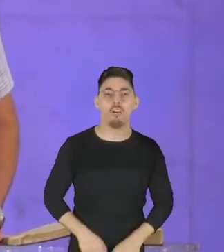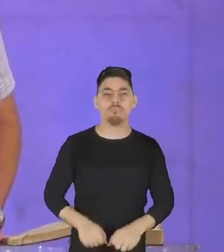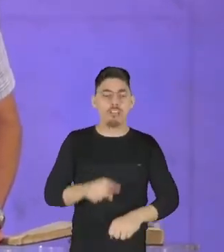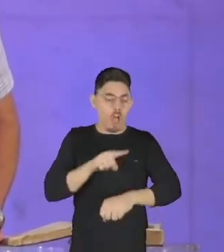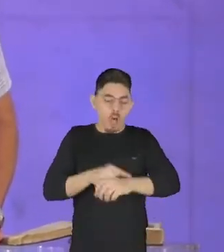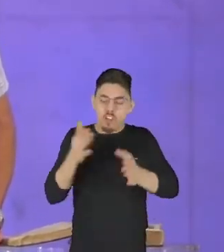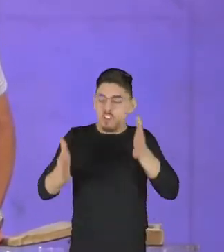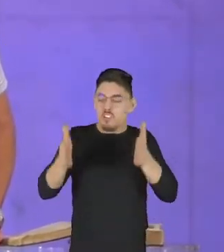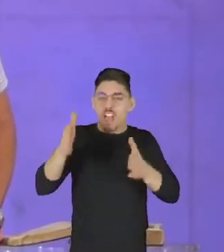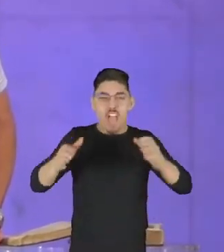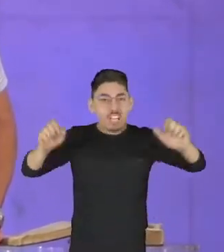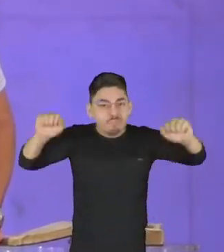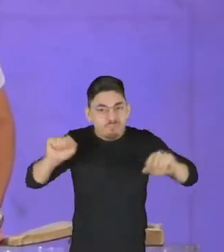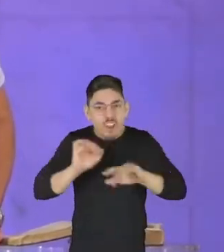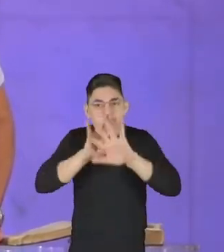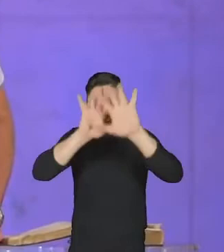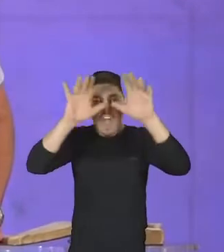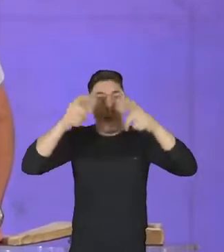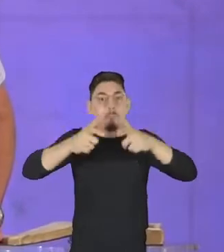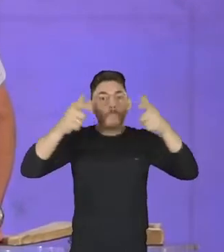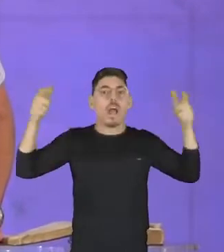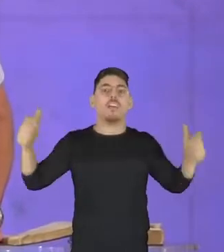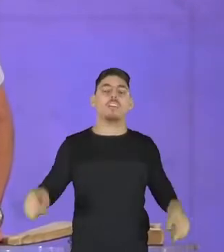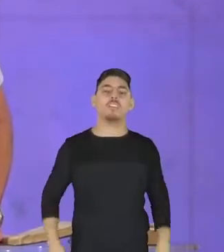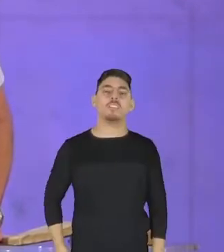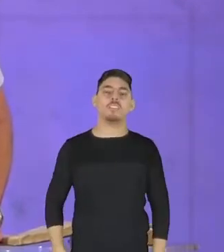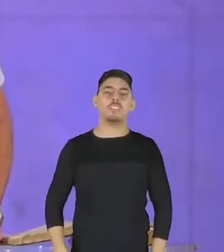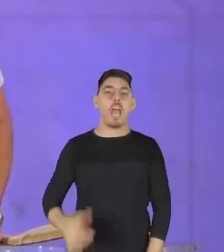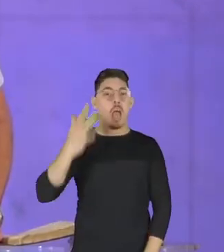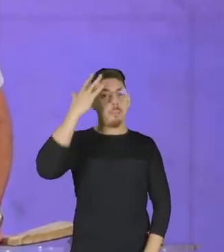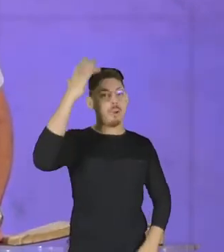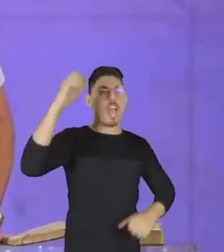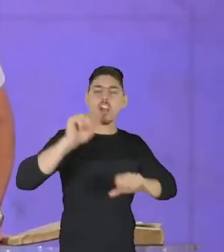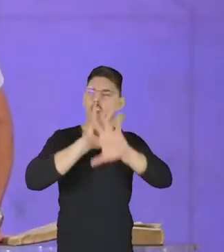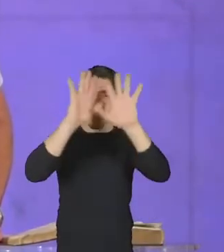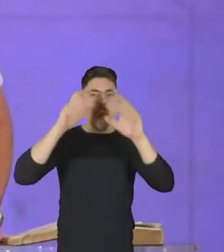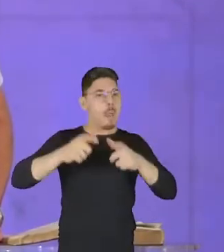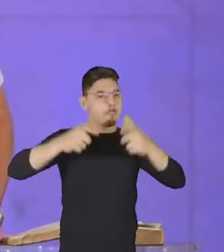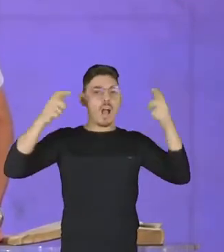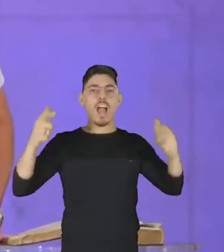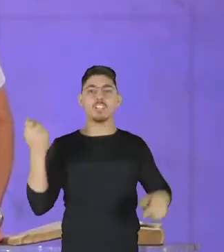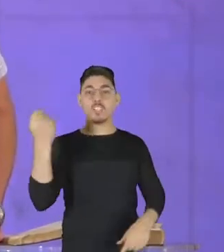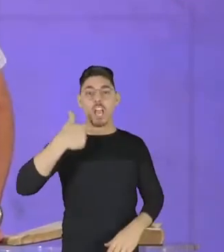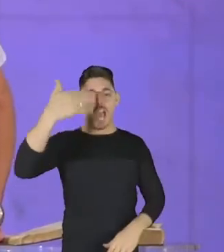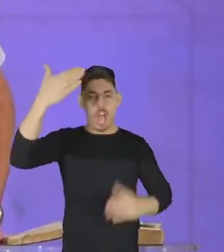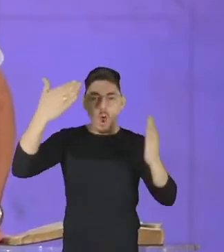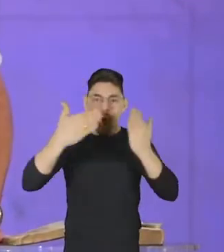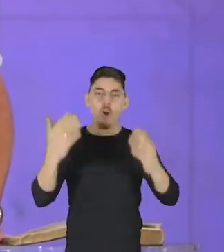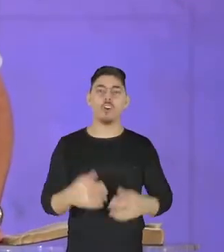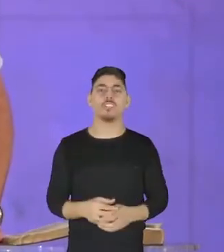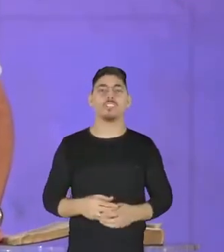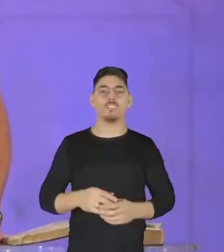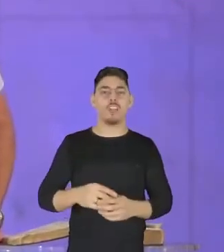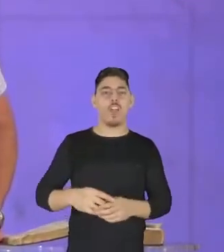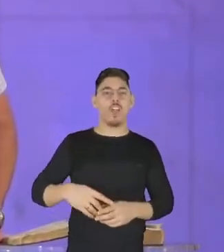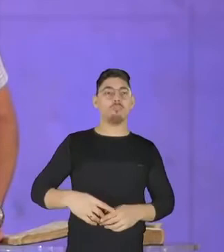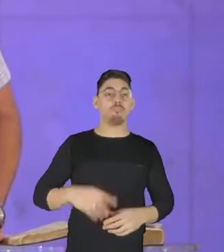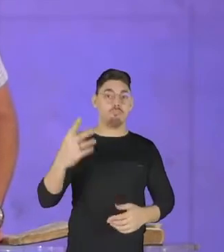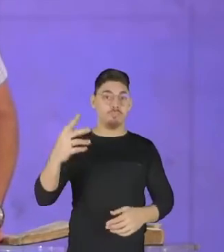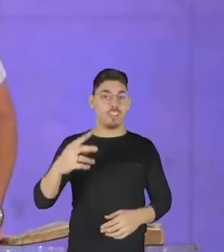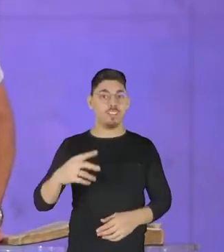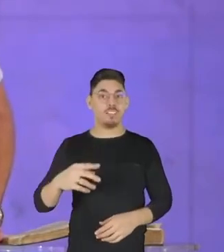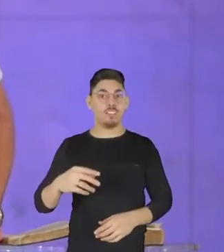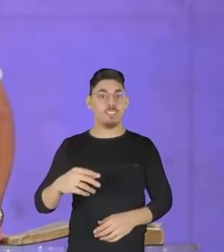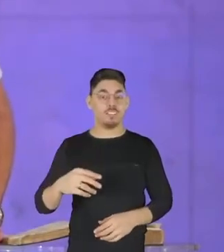vez maior. A sua glória de amanhã ser maior do que a glória de hoje. A glória de depois de amanhã, maior do que a